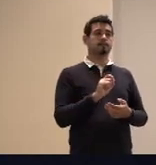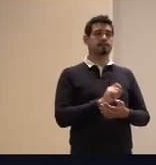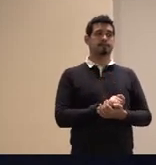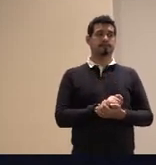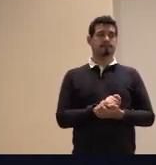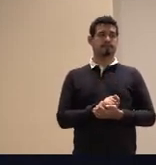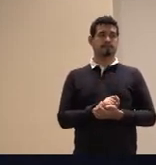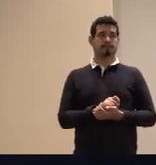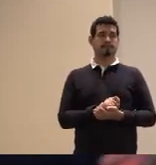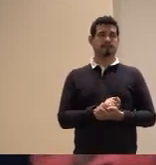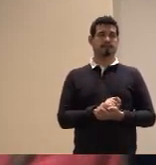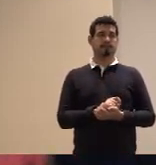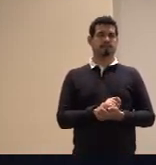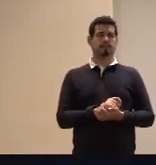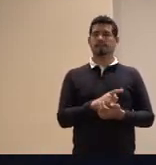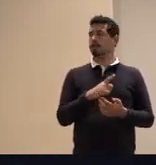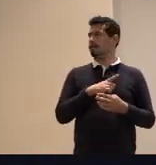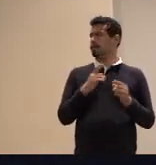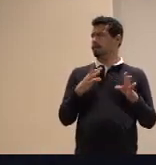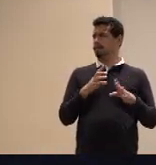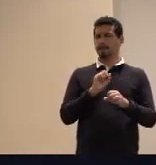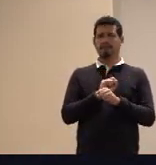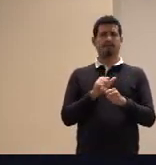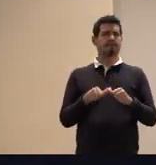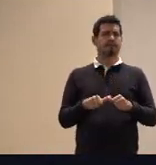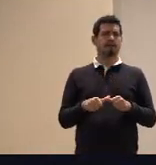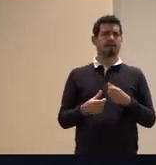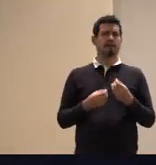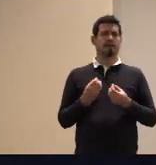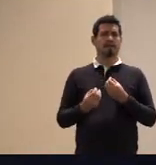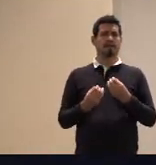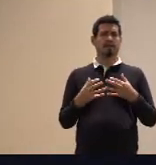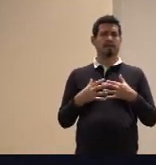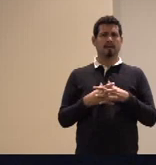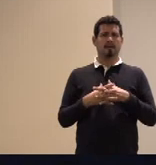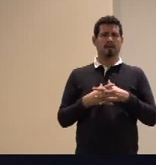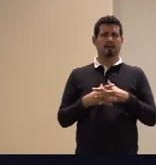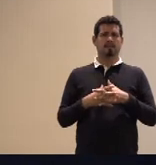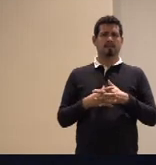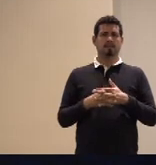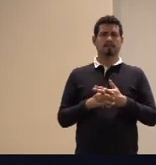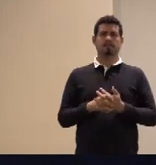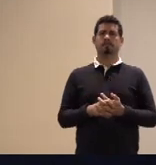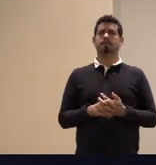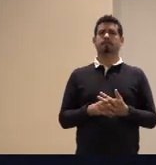as experiências. A gente sai, Janice, ou a gente fica? A gente fica? Não, acho que a gente fica.